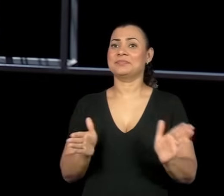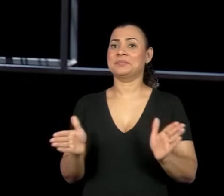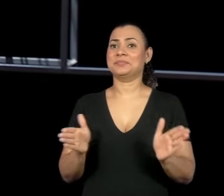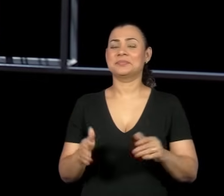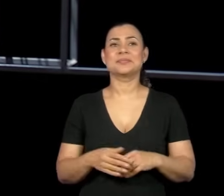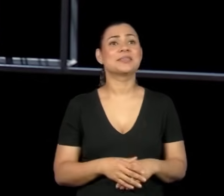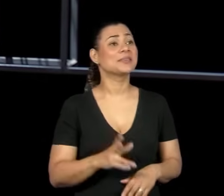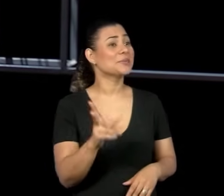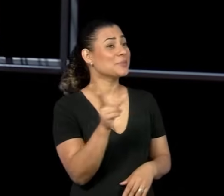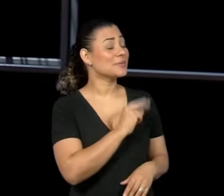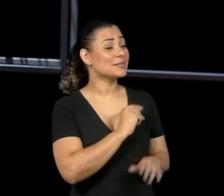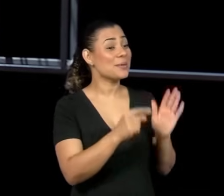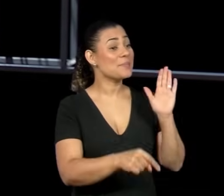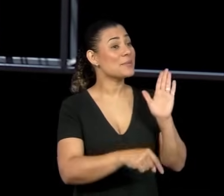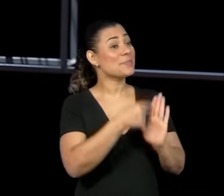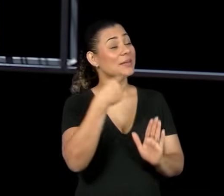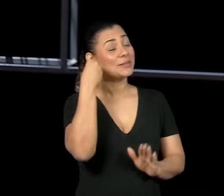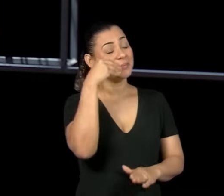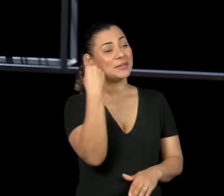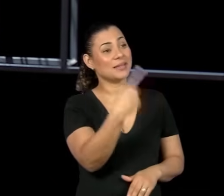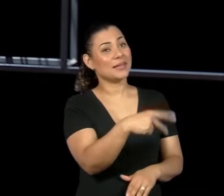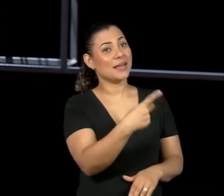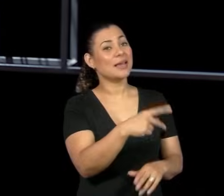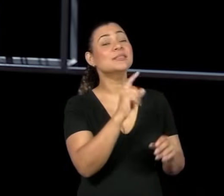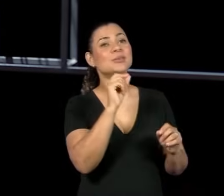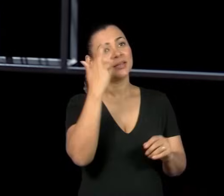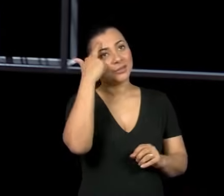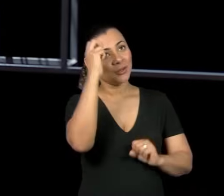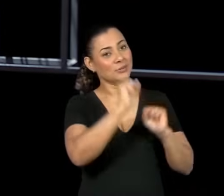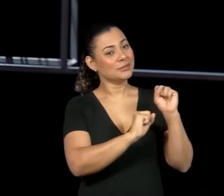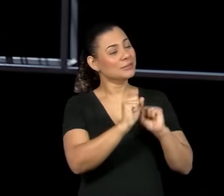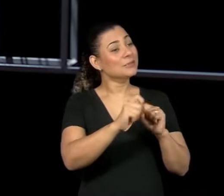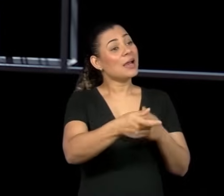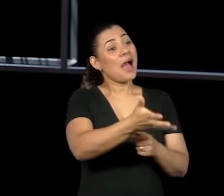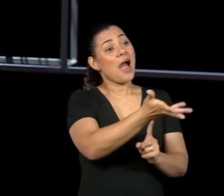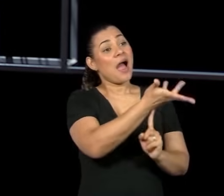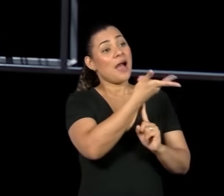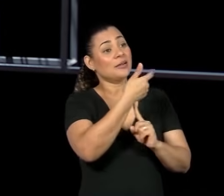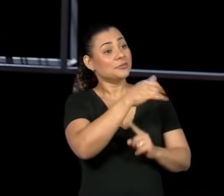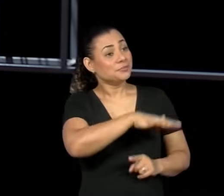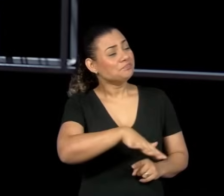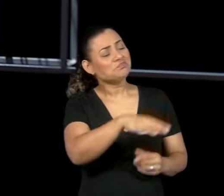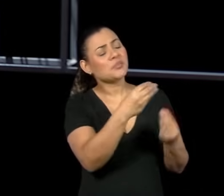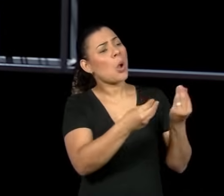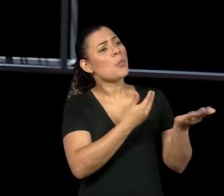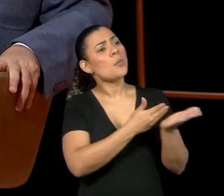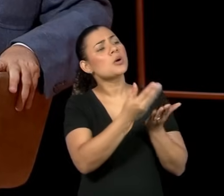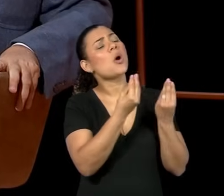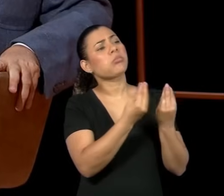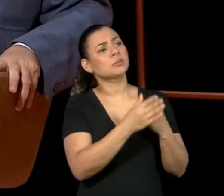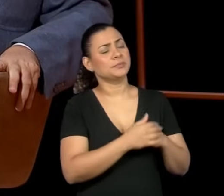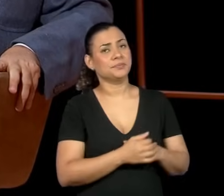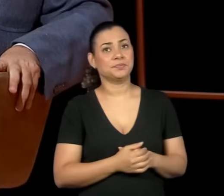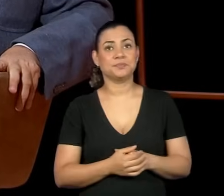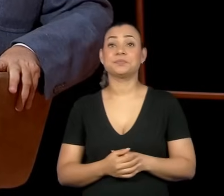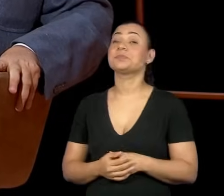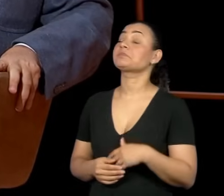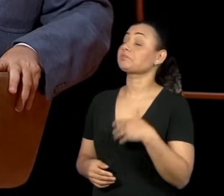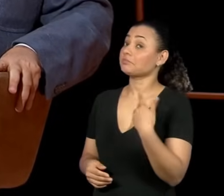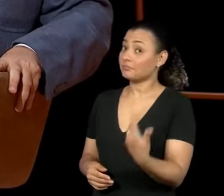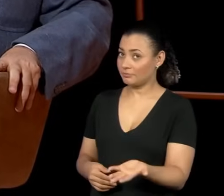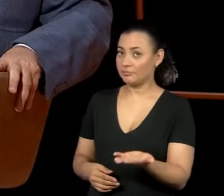acontece a sua primeira experiência como empresário artístico. Então, a gente quer saber como é que foi.